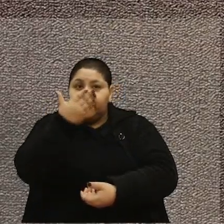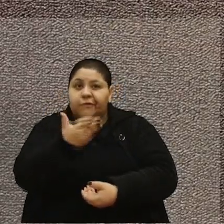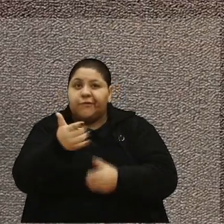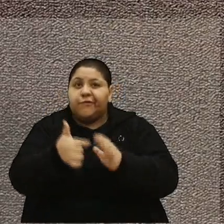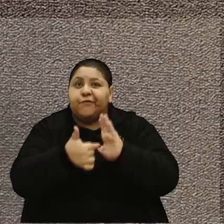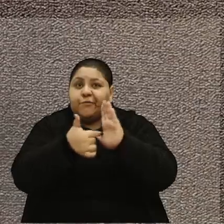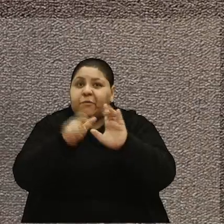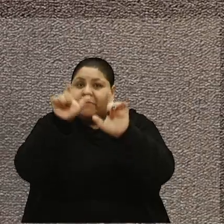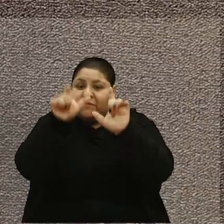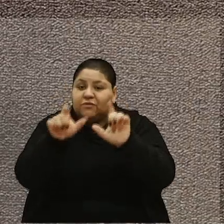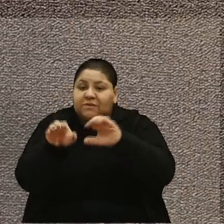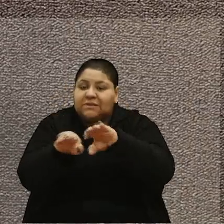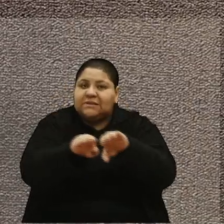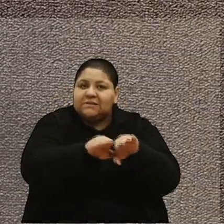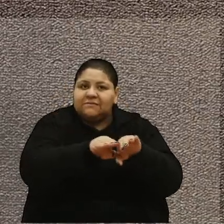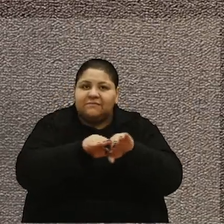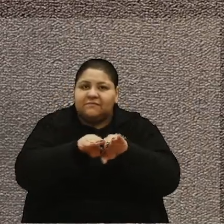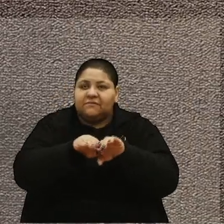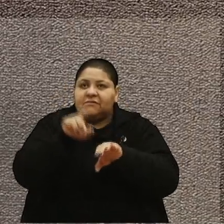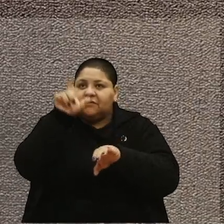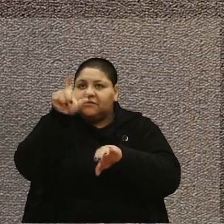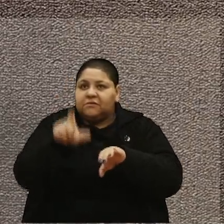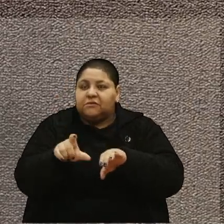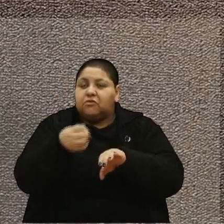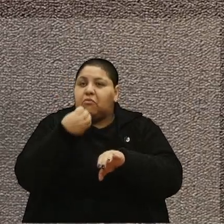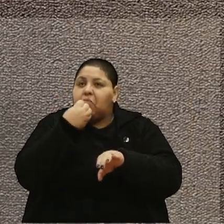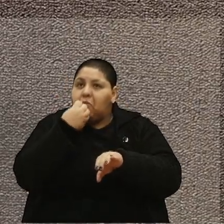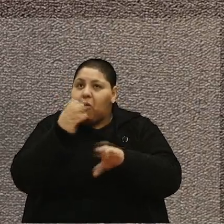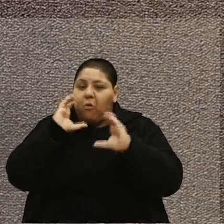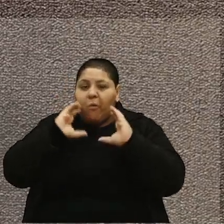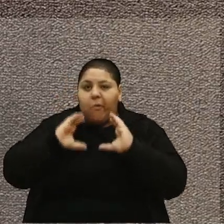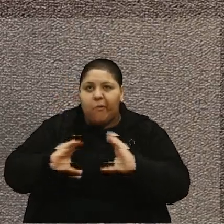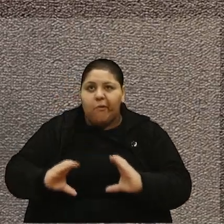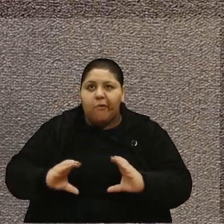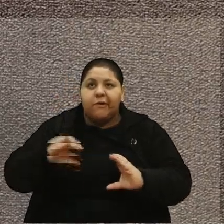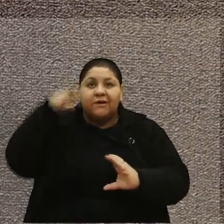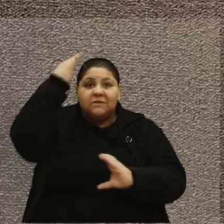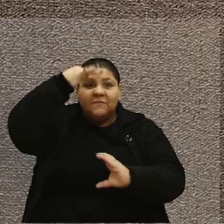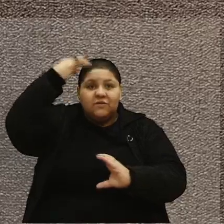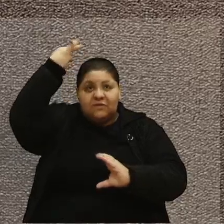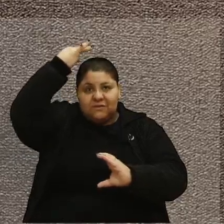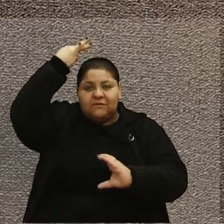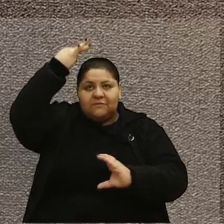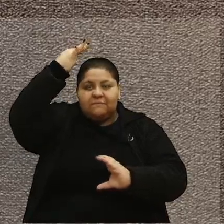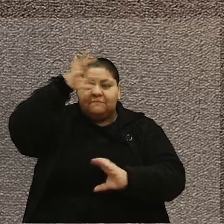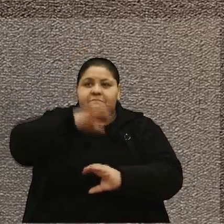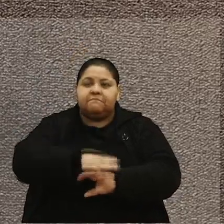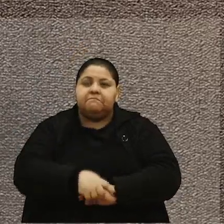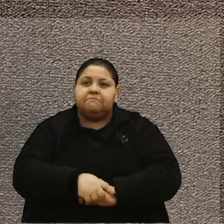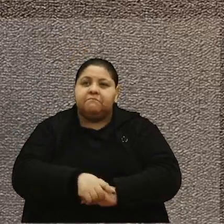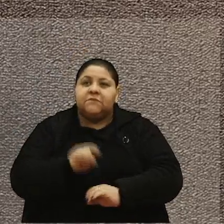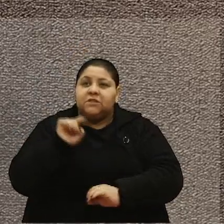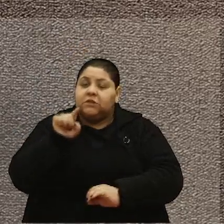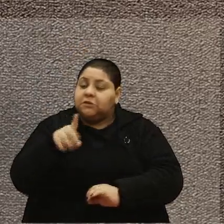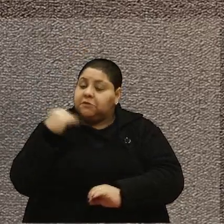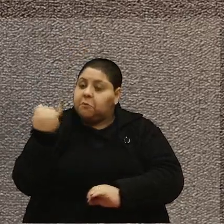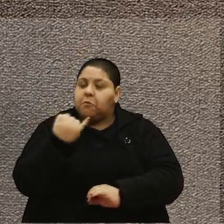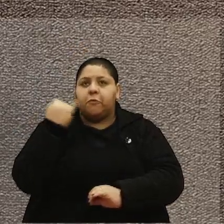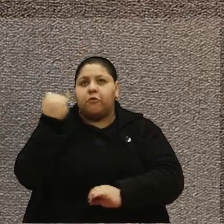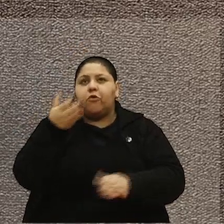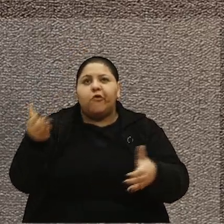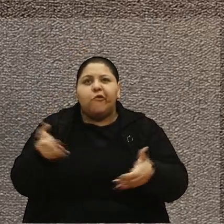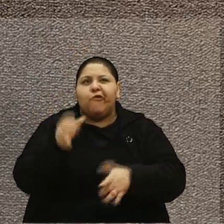uma pessoa equilibrada, uma pessoa de bom termo, uma pessoa espiritualizada, E isso é de fundamental importância.